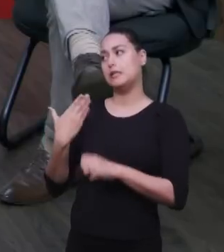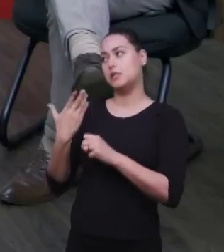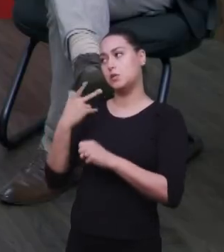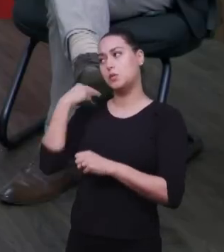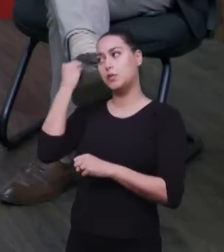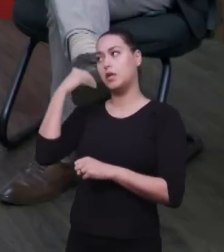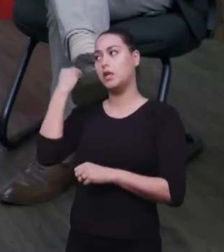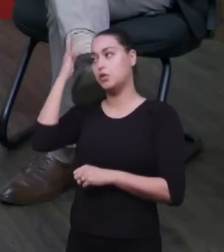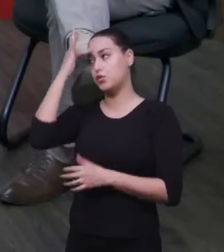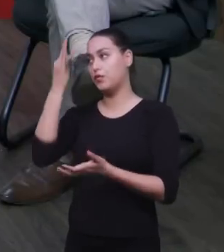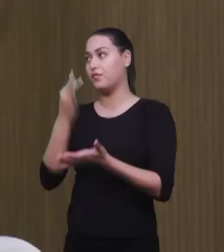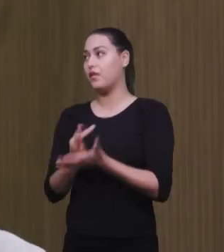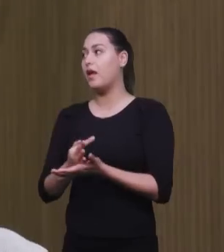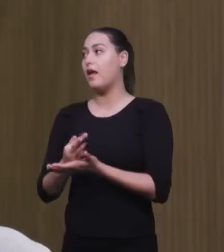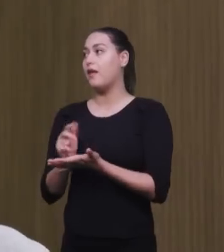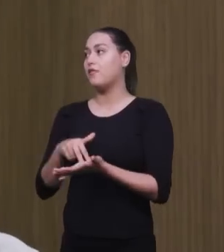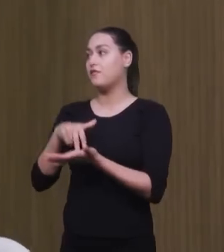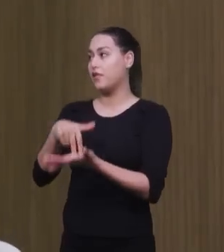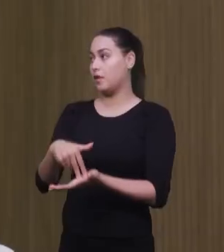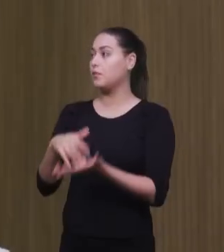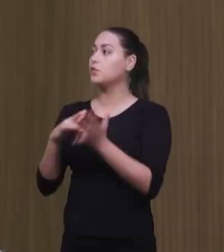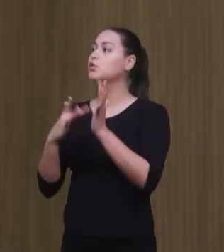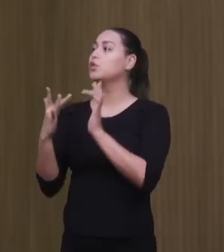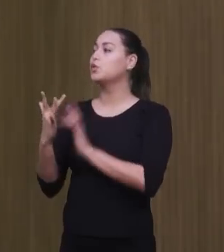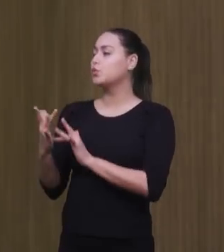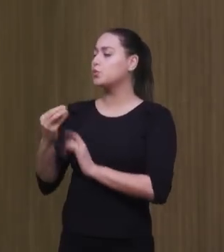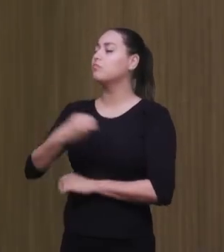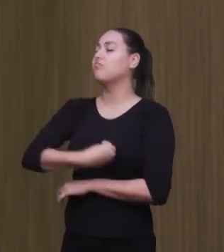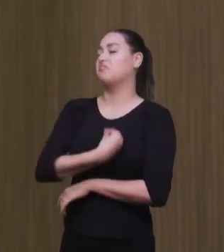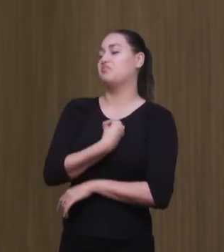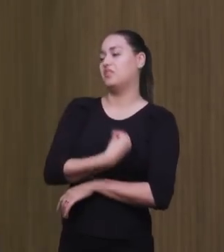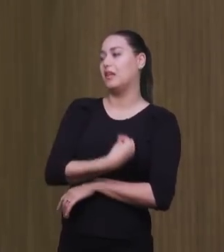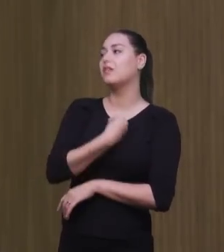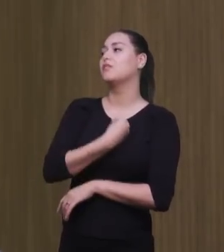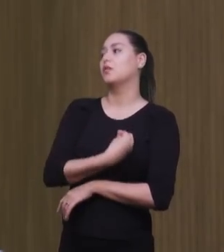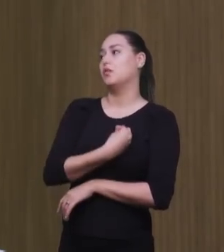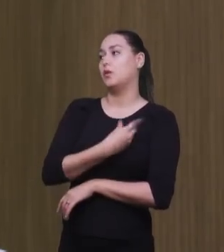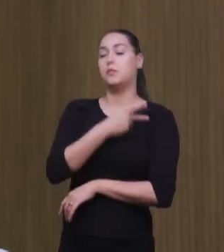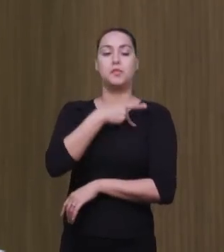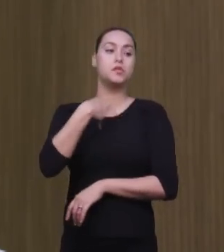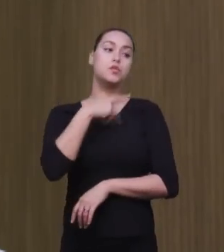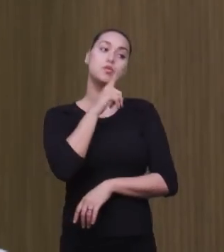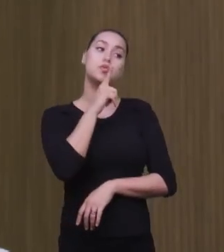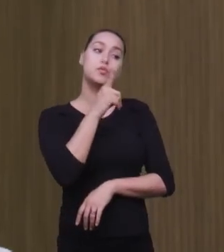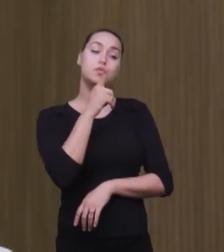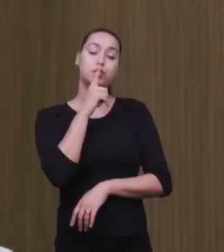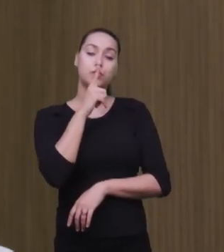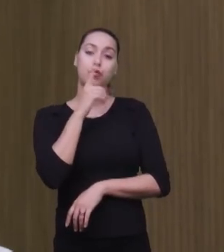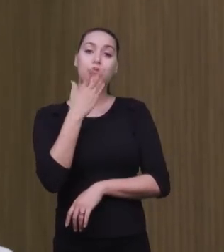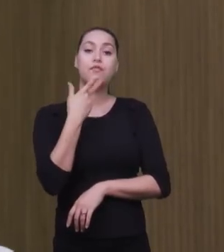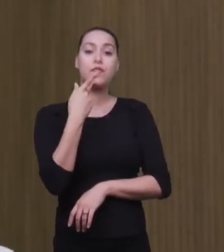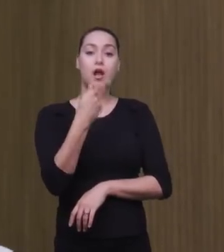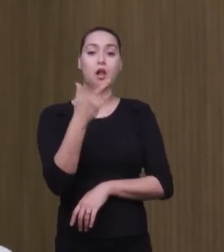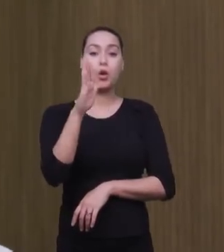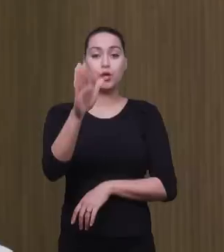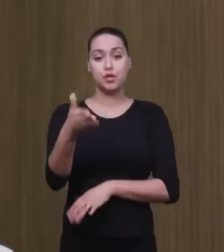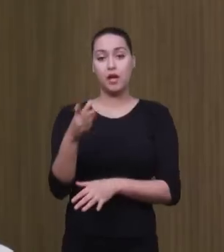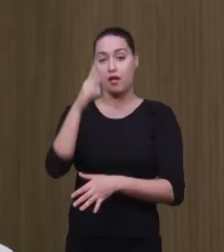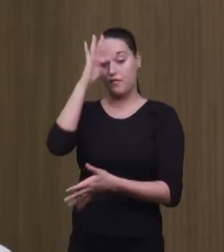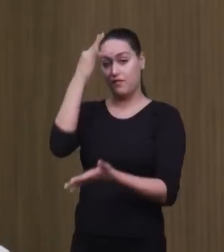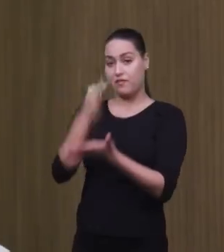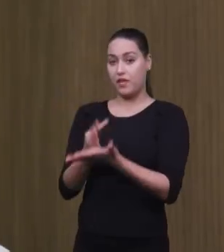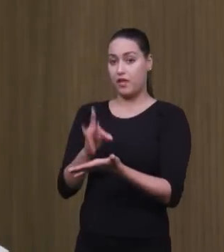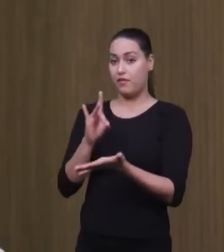Jesus, se ele é o firme fundamento. É uma experiência com Jesus vivo, né? Jesus vivo. Porque até o pastor Gilson disse, a